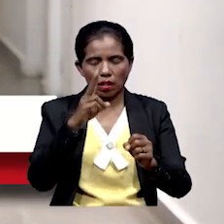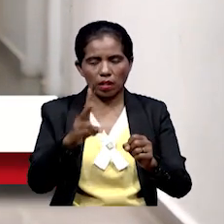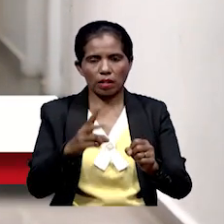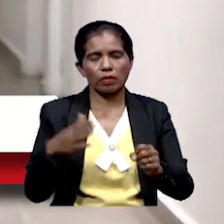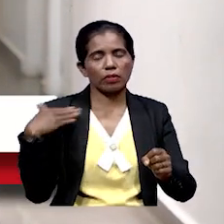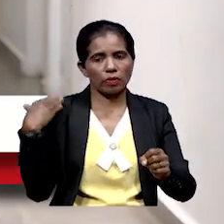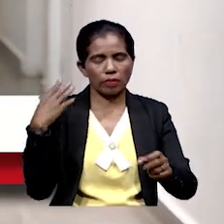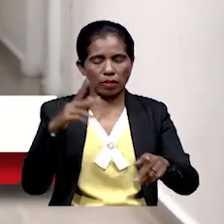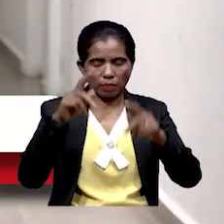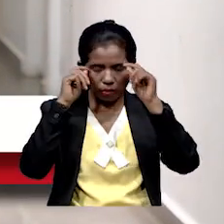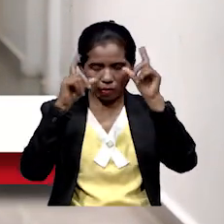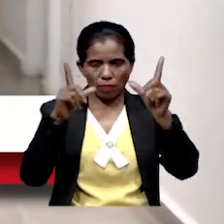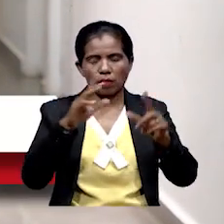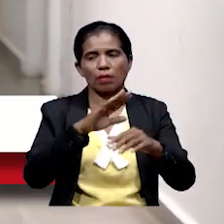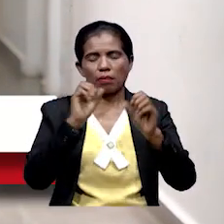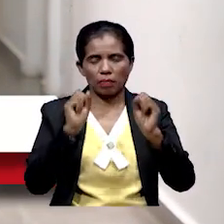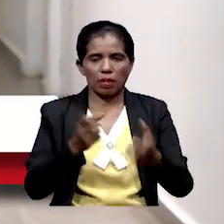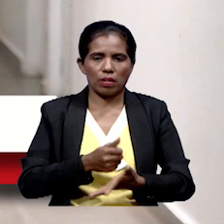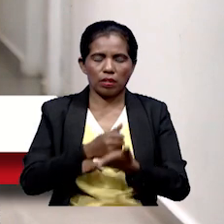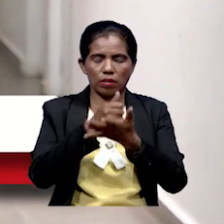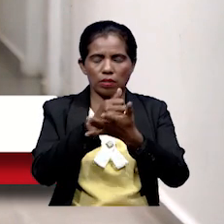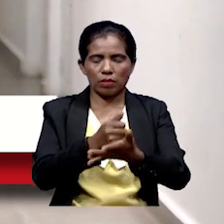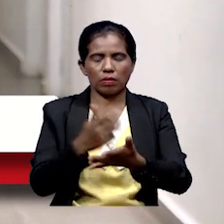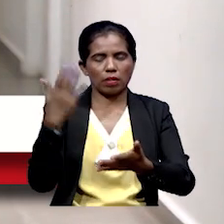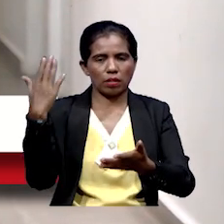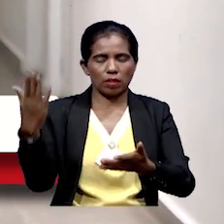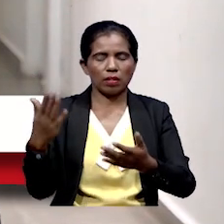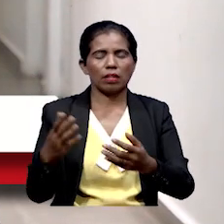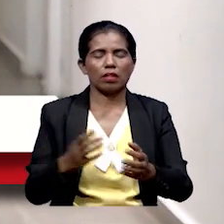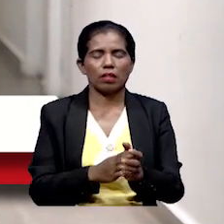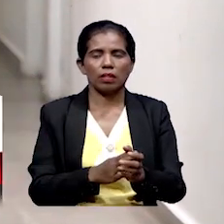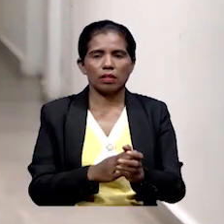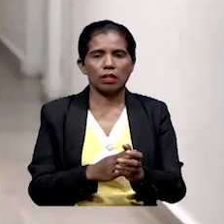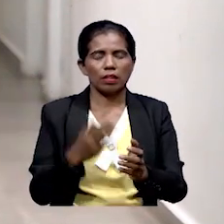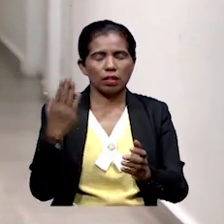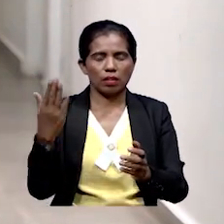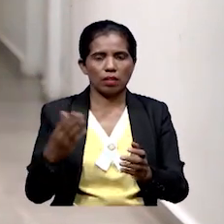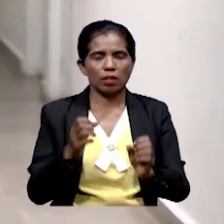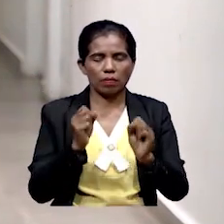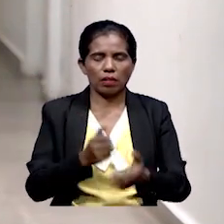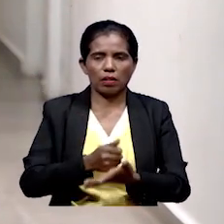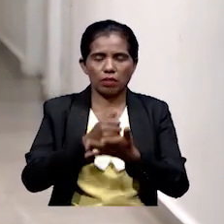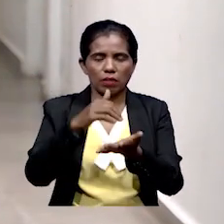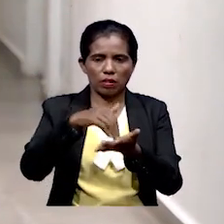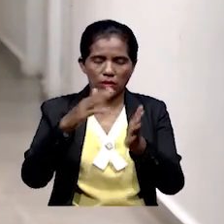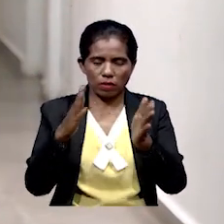jovens timorenses terem acesso à nacionalidade portuguesa que têm direito de uma forma mais rápida. Vamos estudar as